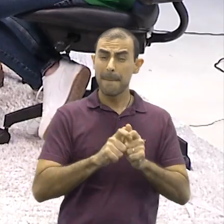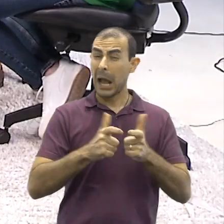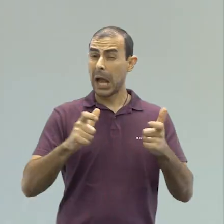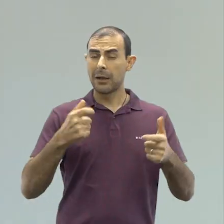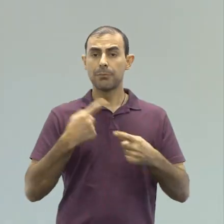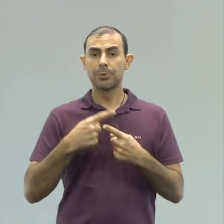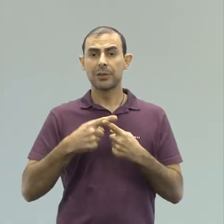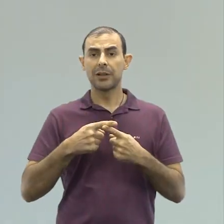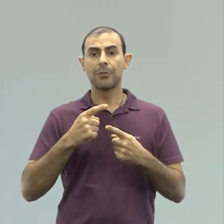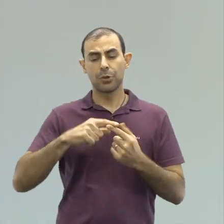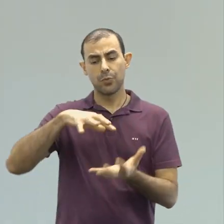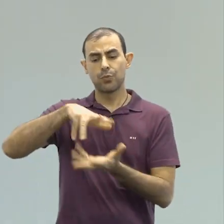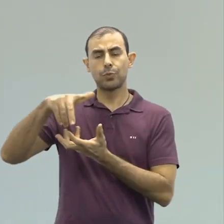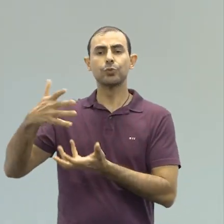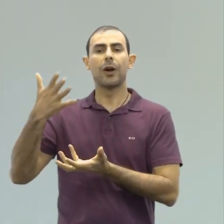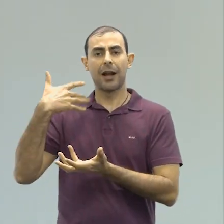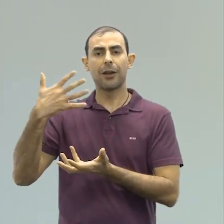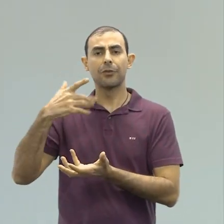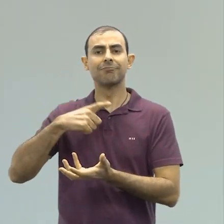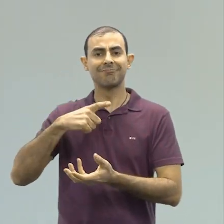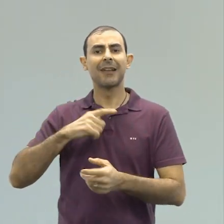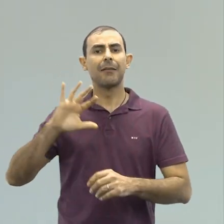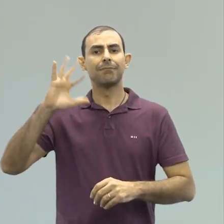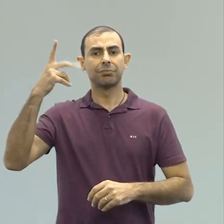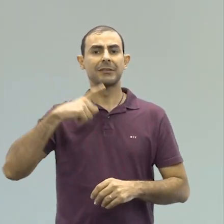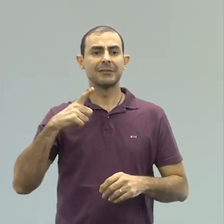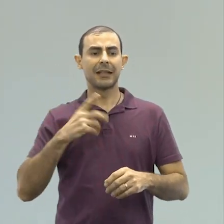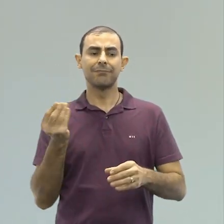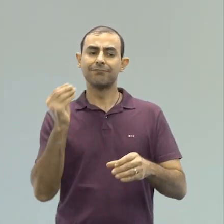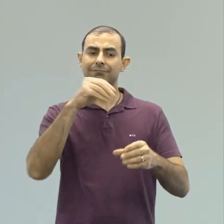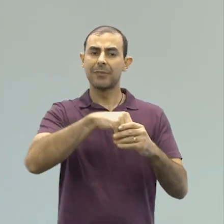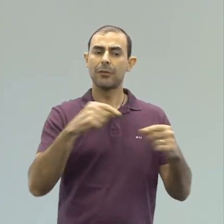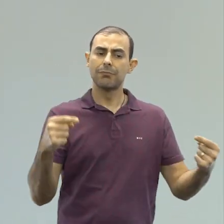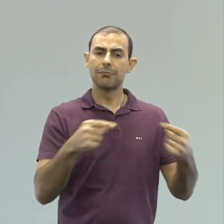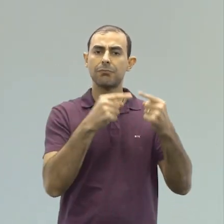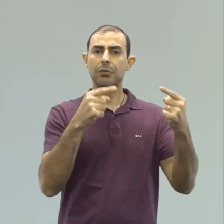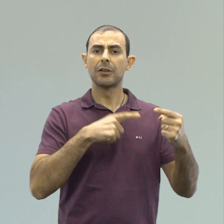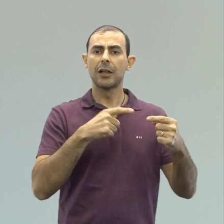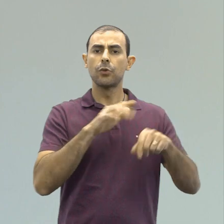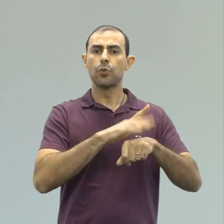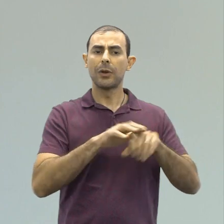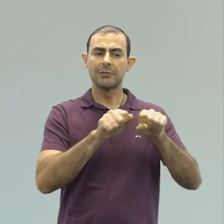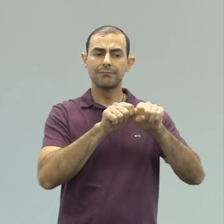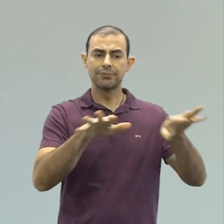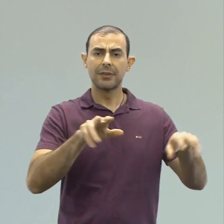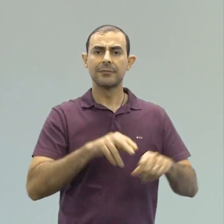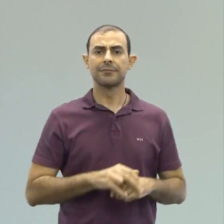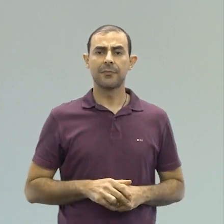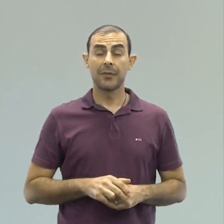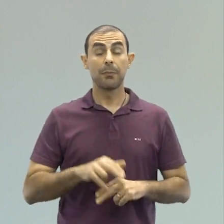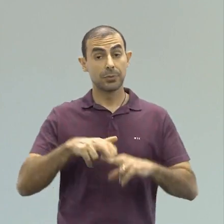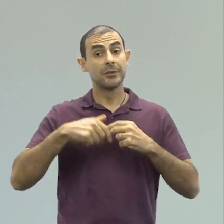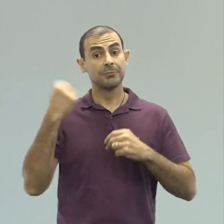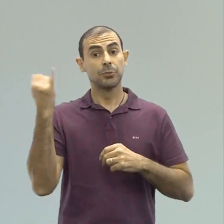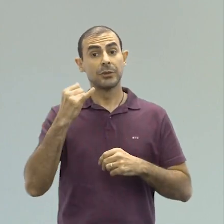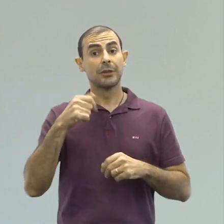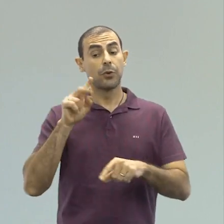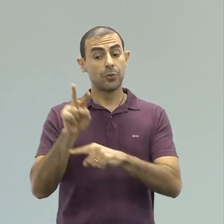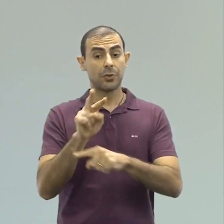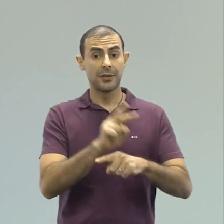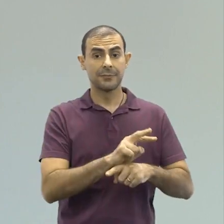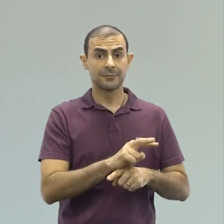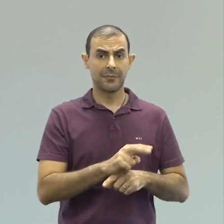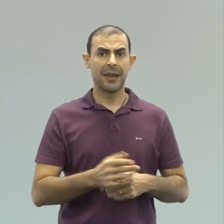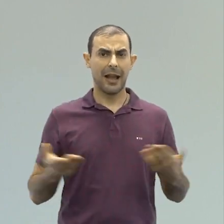o aquecimento ele tem um efeito direto nesse tipo de doença, das chamadas doenças vetoriais. Por isso é fundamental o cuidado. Especificamente sobre